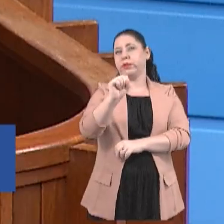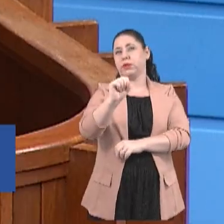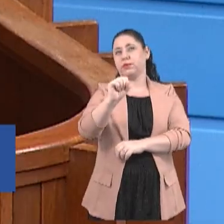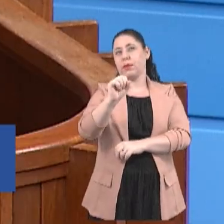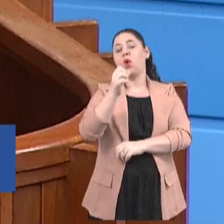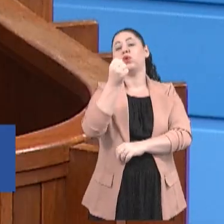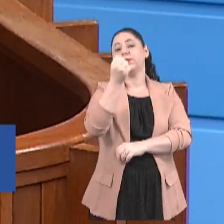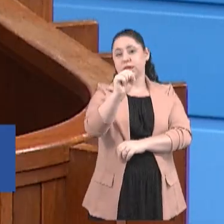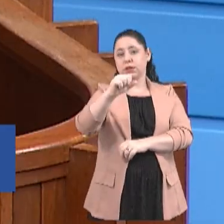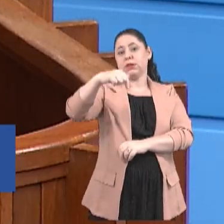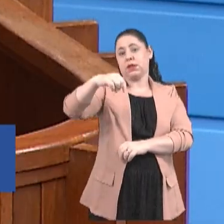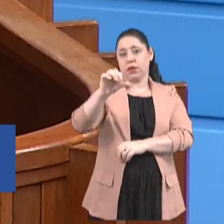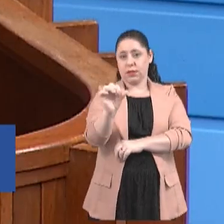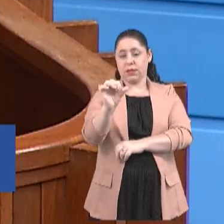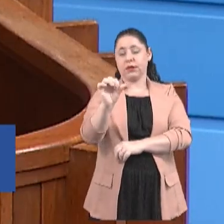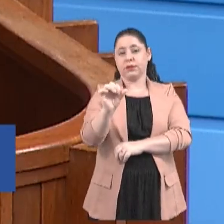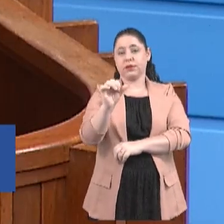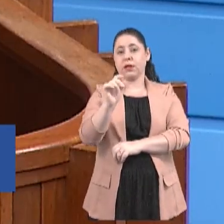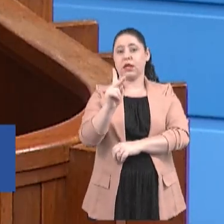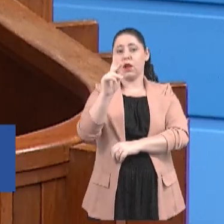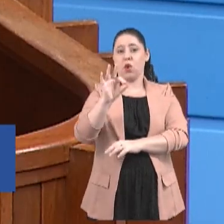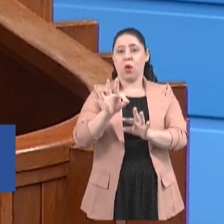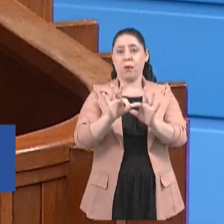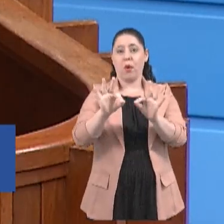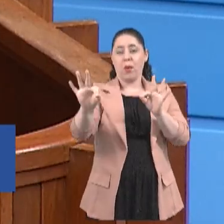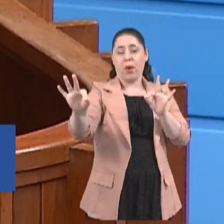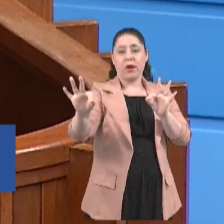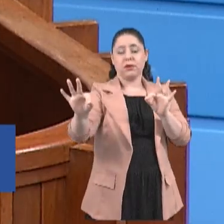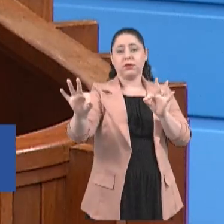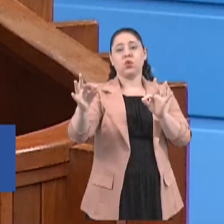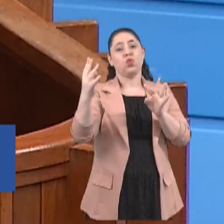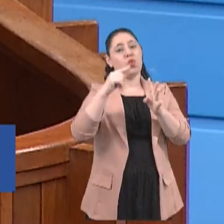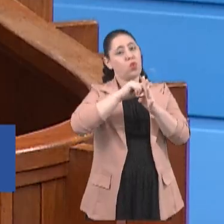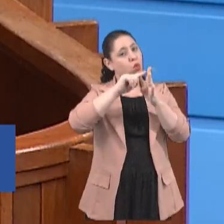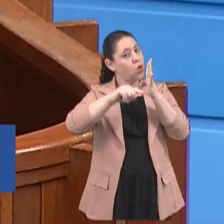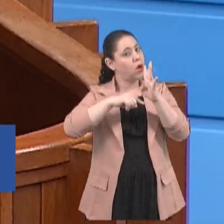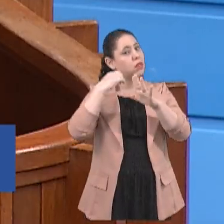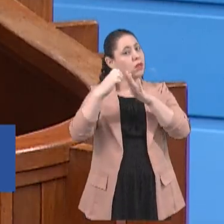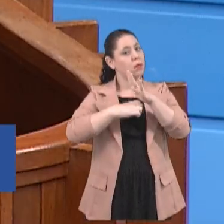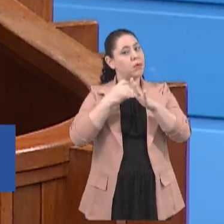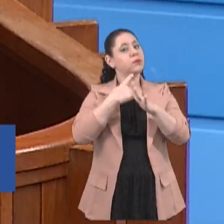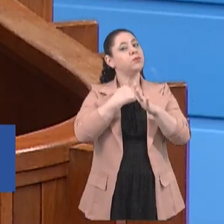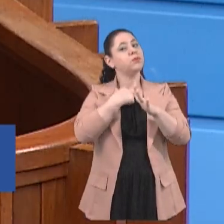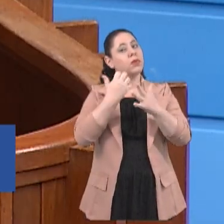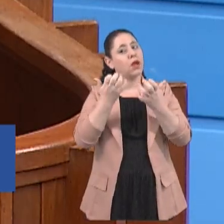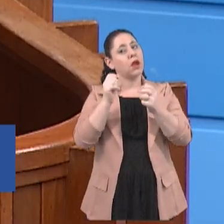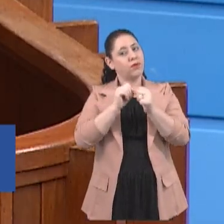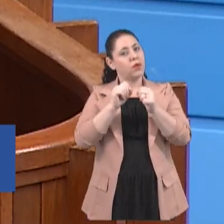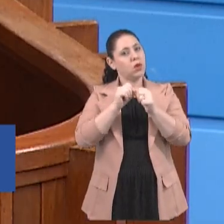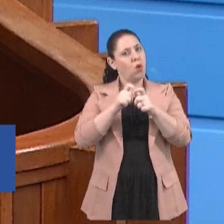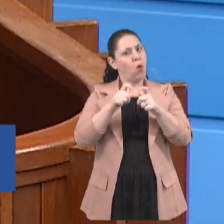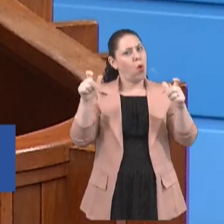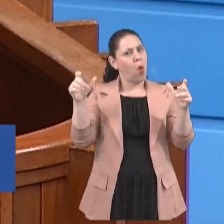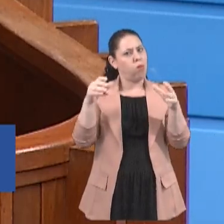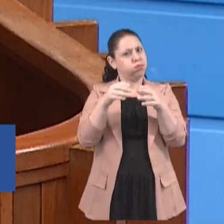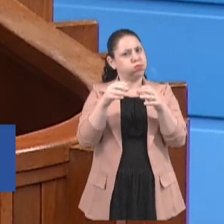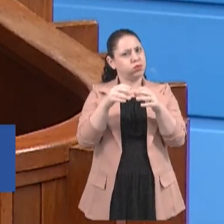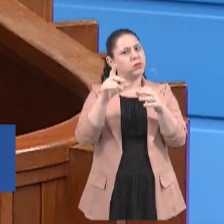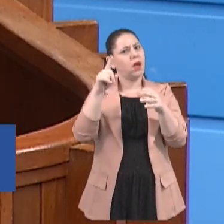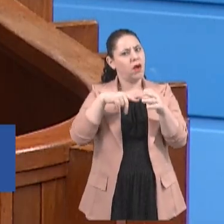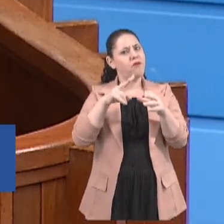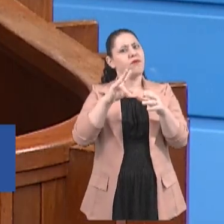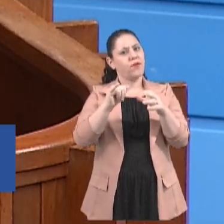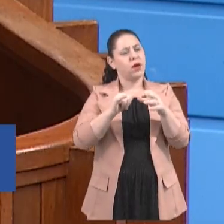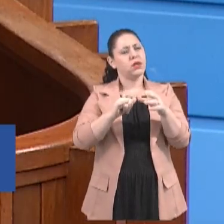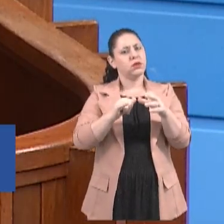876 quilômetros de concessão de rodovias. Tem 4 empresas que já demonstraram interesse, 4 grandes grupos que